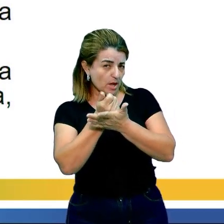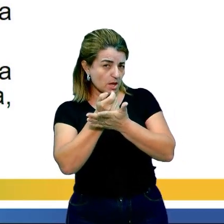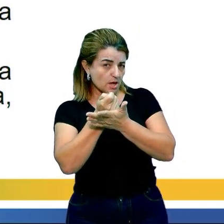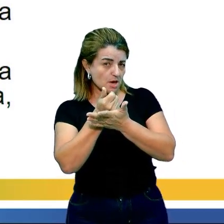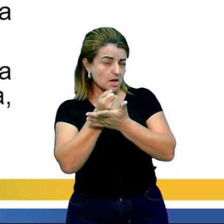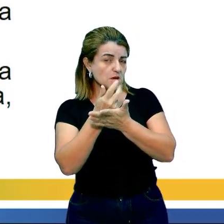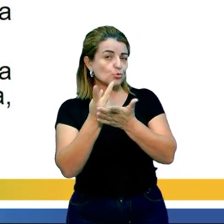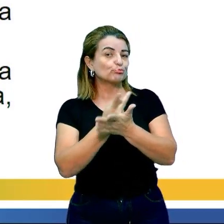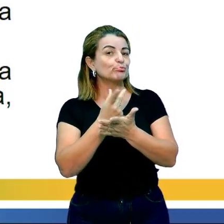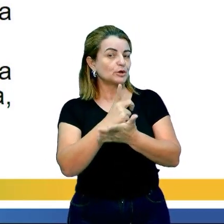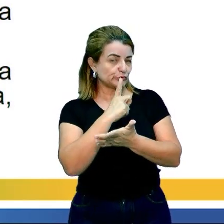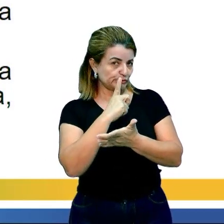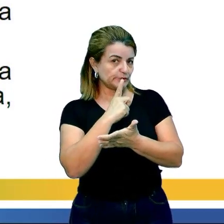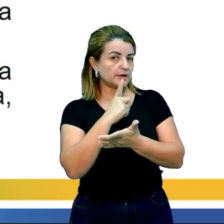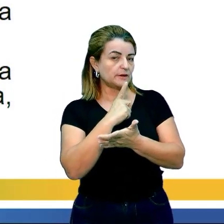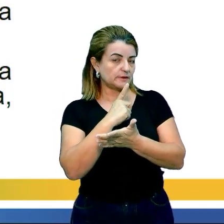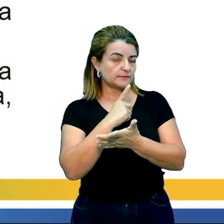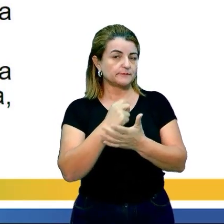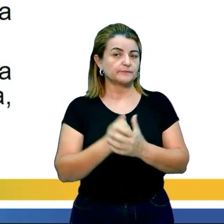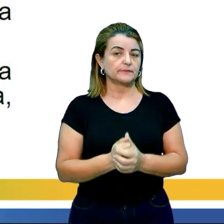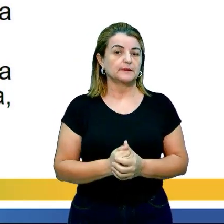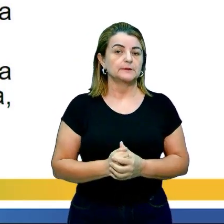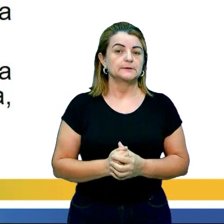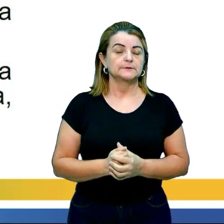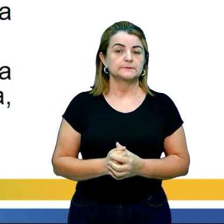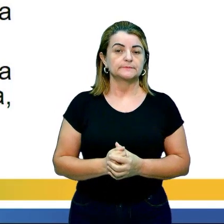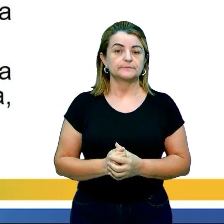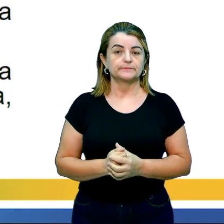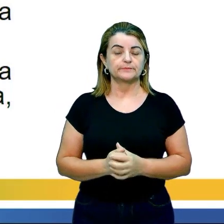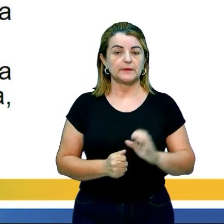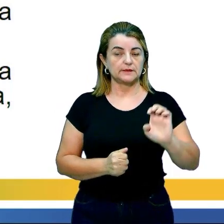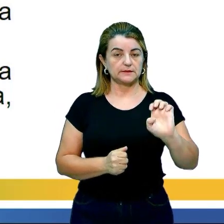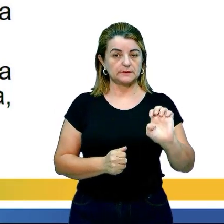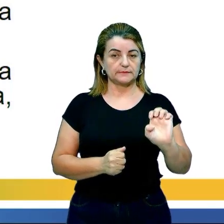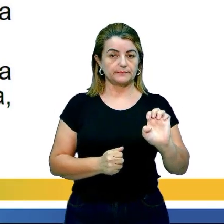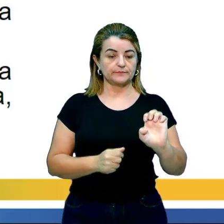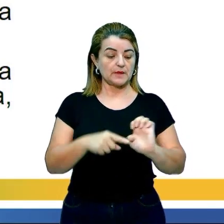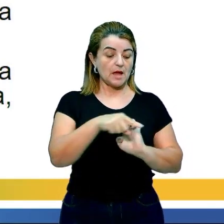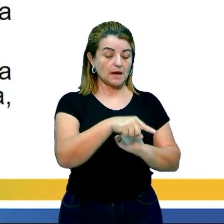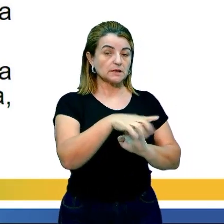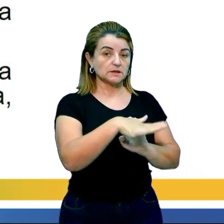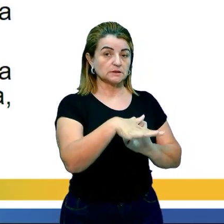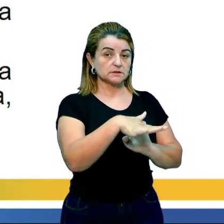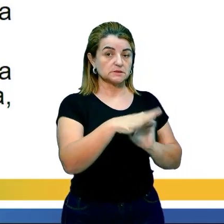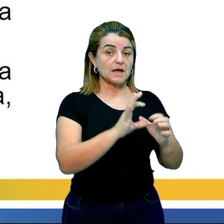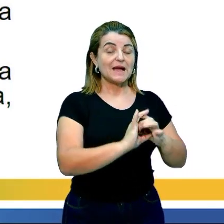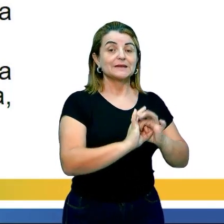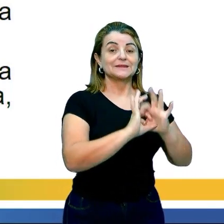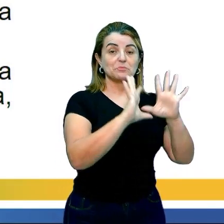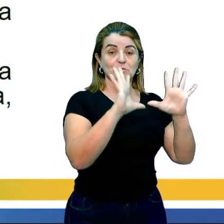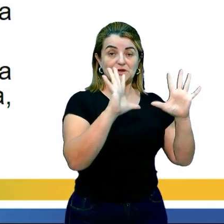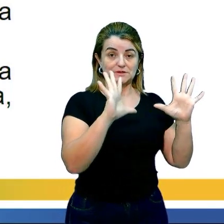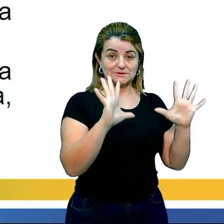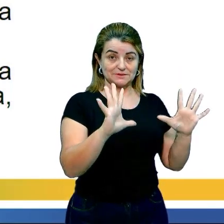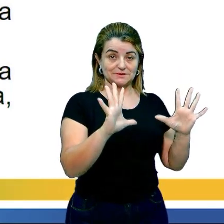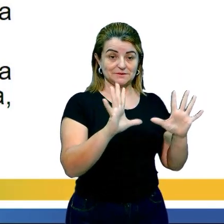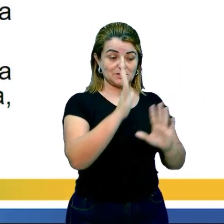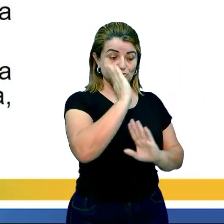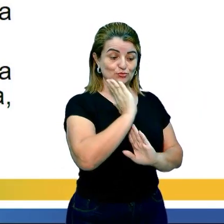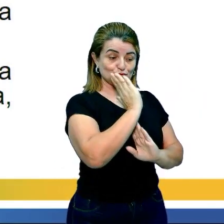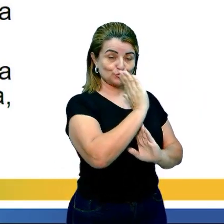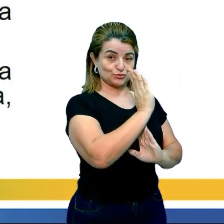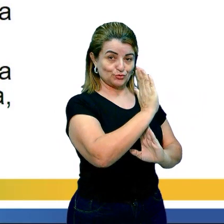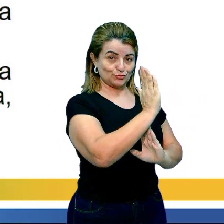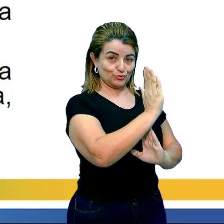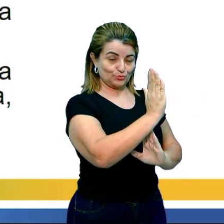pequenininho nessa questão mas nós vamos passar para frente letra é em Atenas a democracia era direta